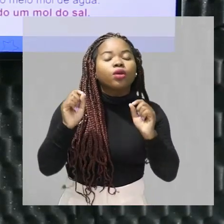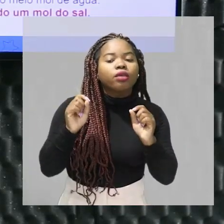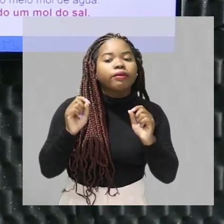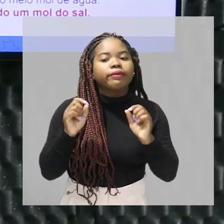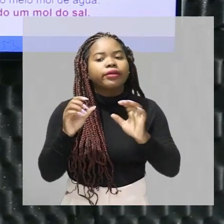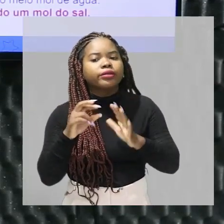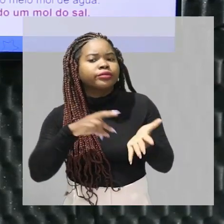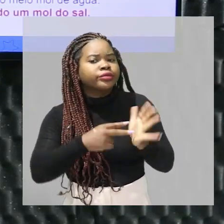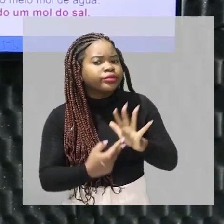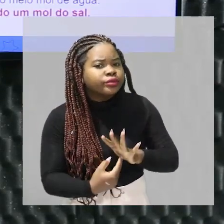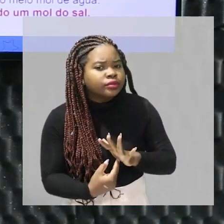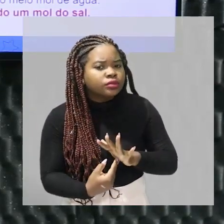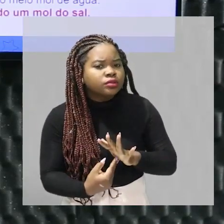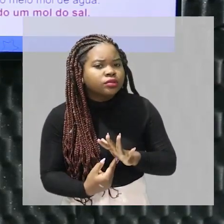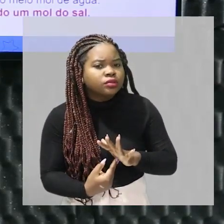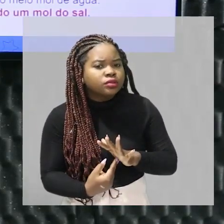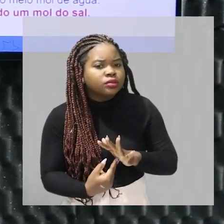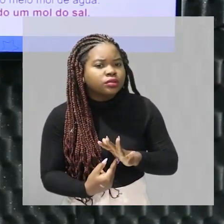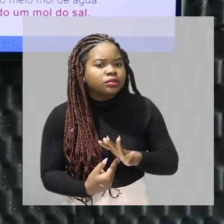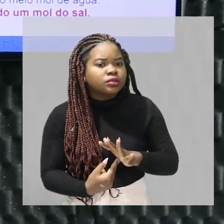neutralização, porque o ácido